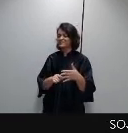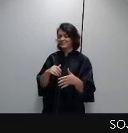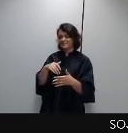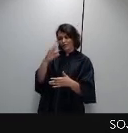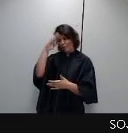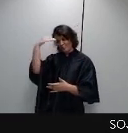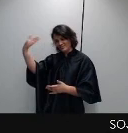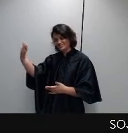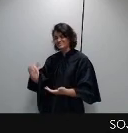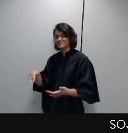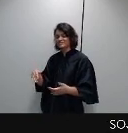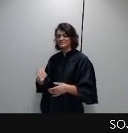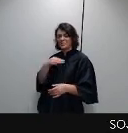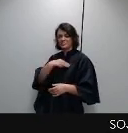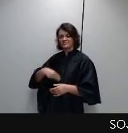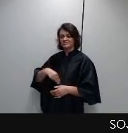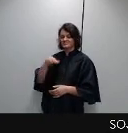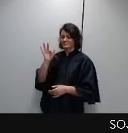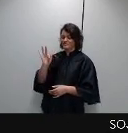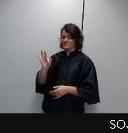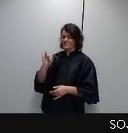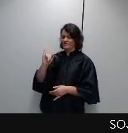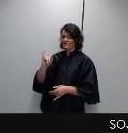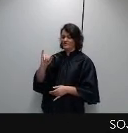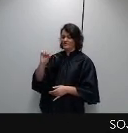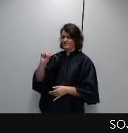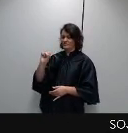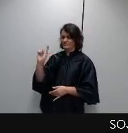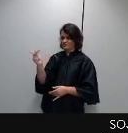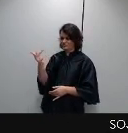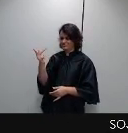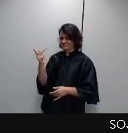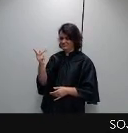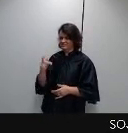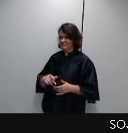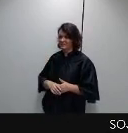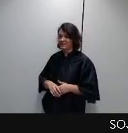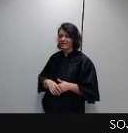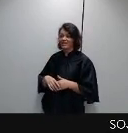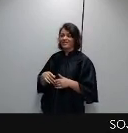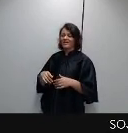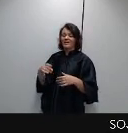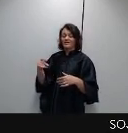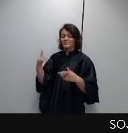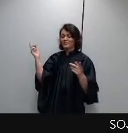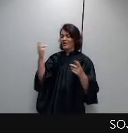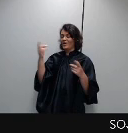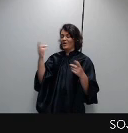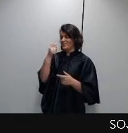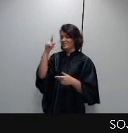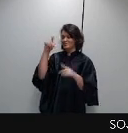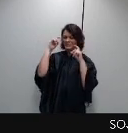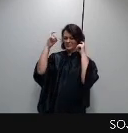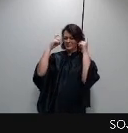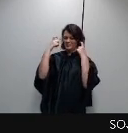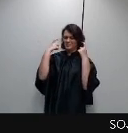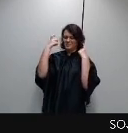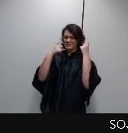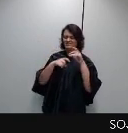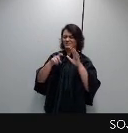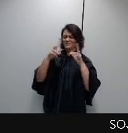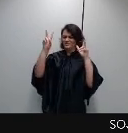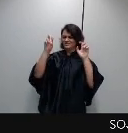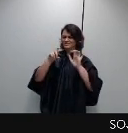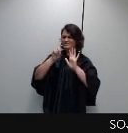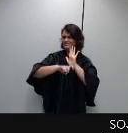gostei aí ó a Rádio Globo se preocupou em tributário explicando o